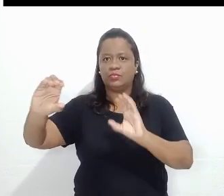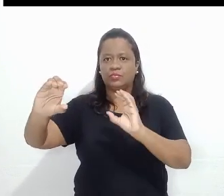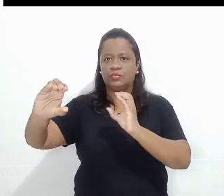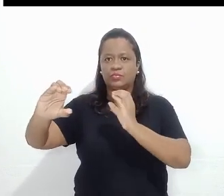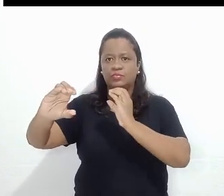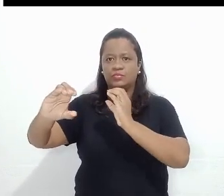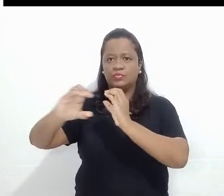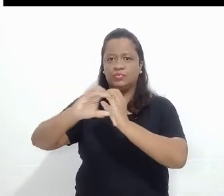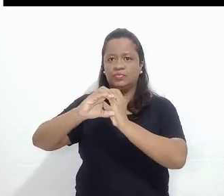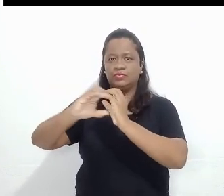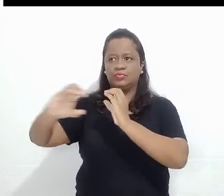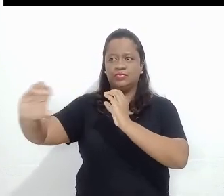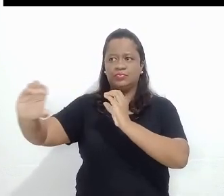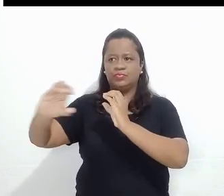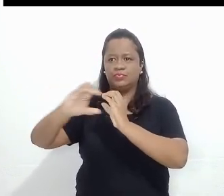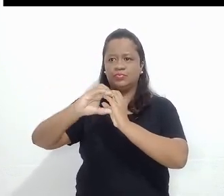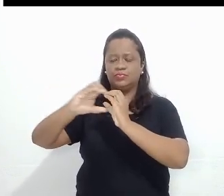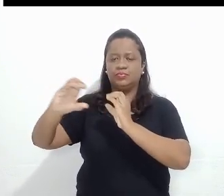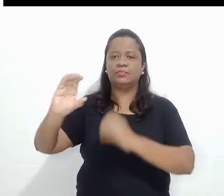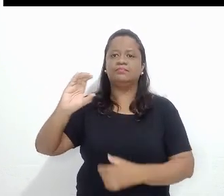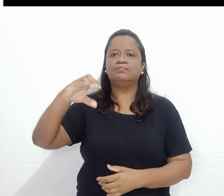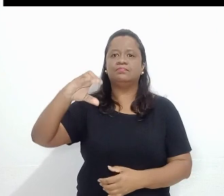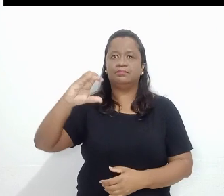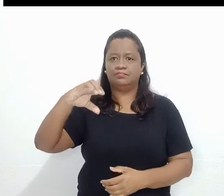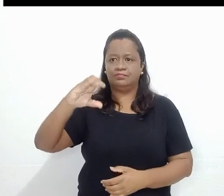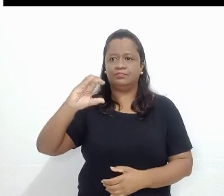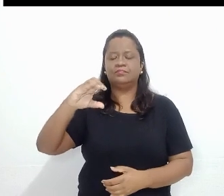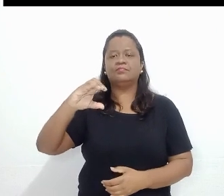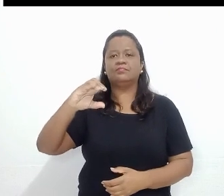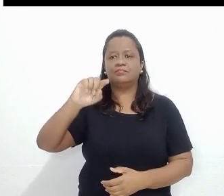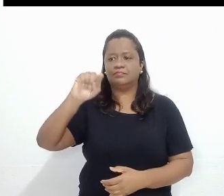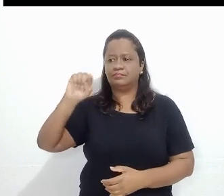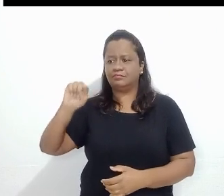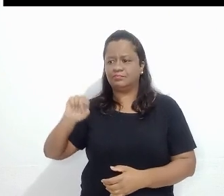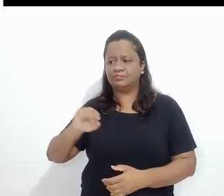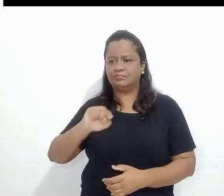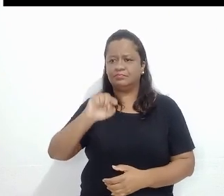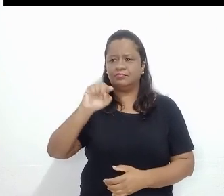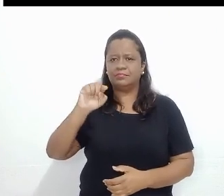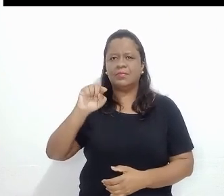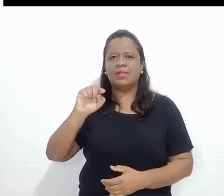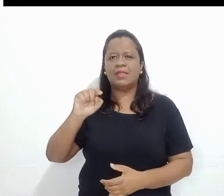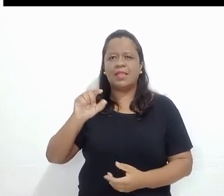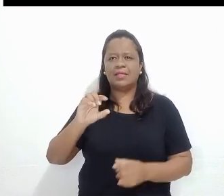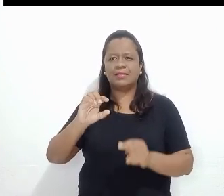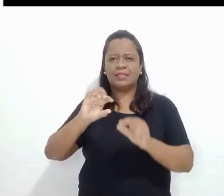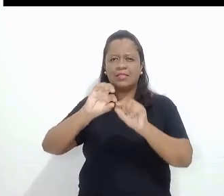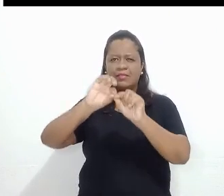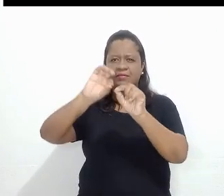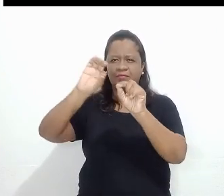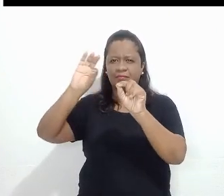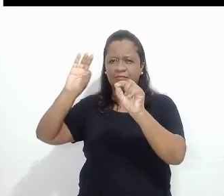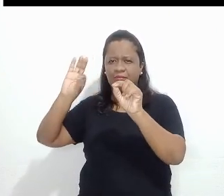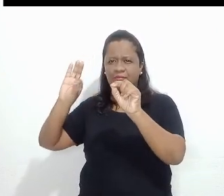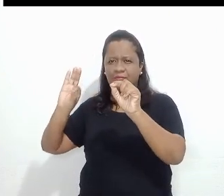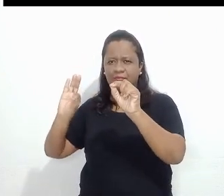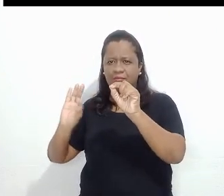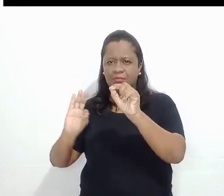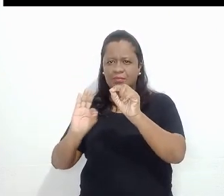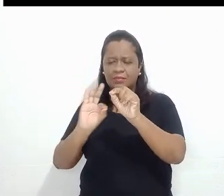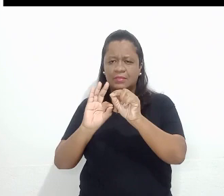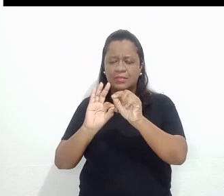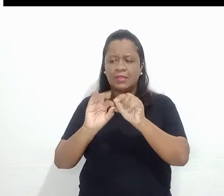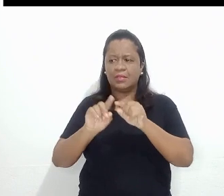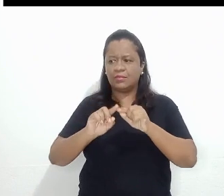gente atarracha a lente, é ali que ela vai medir. Então ela estica uma fita métrica daquele ponto até o